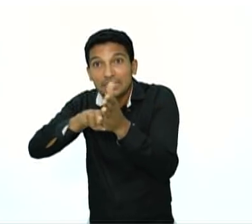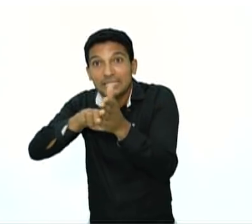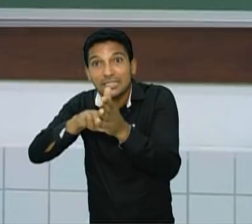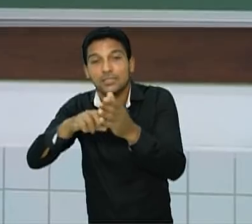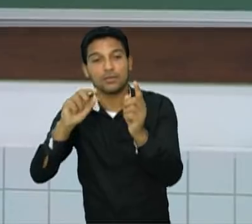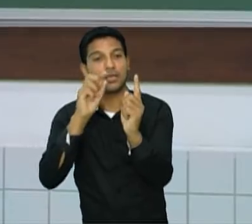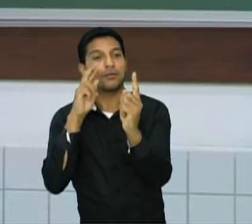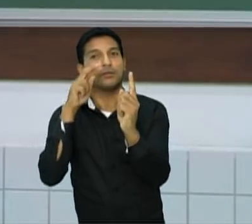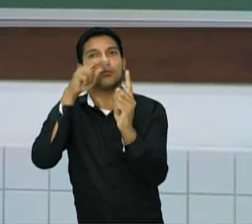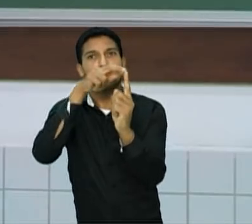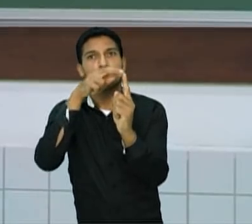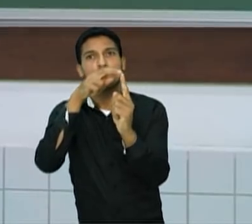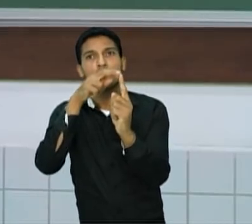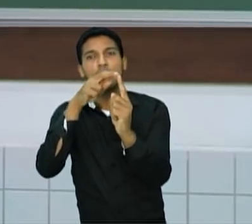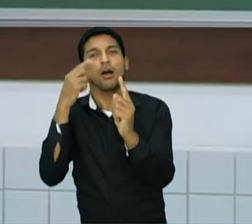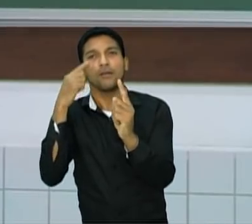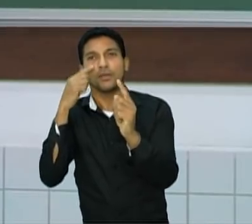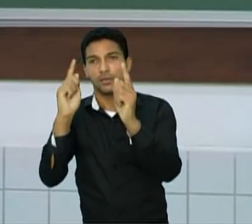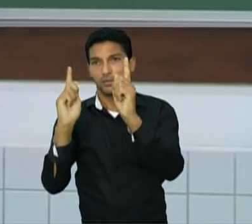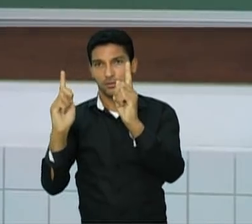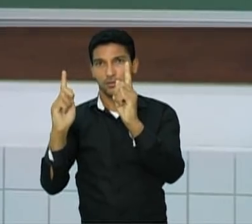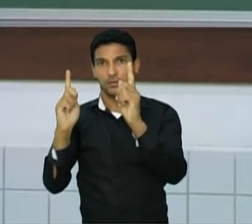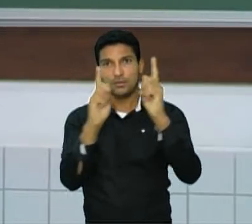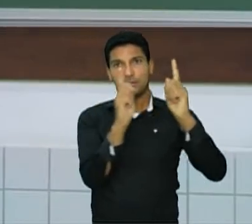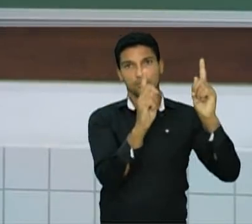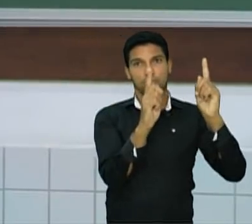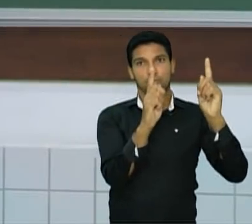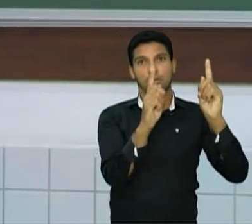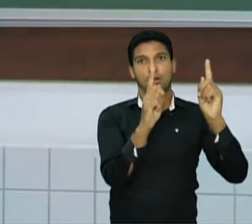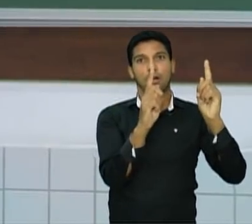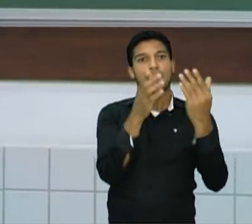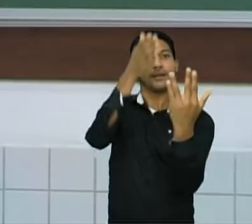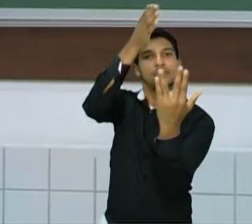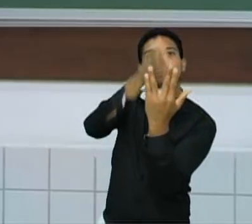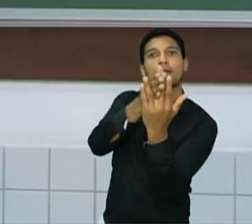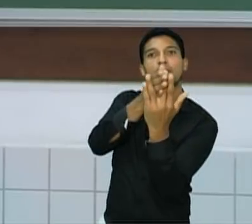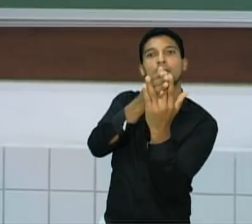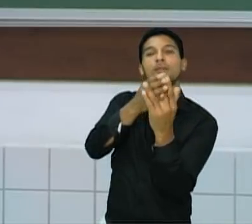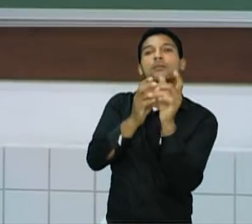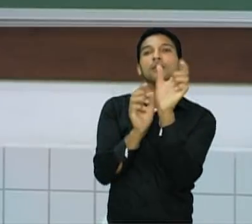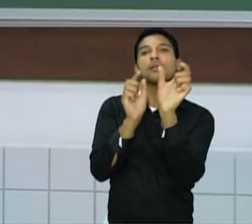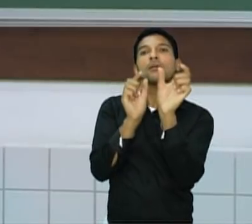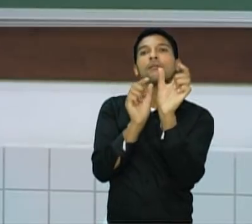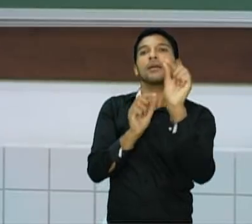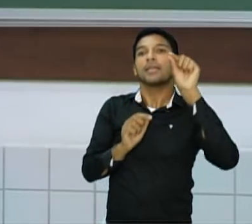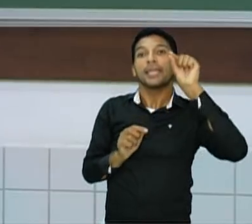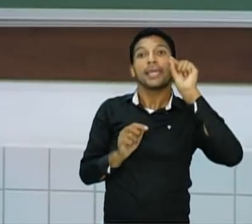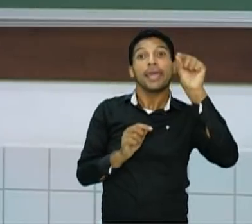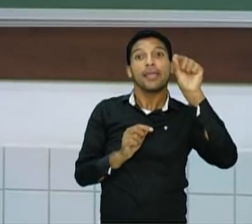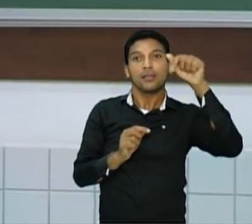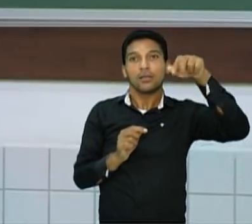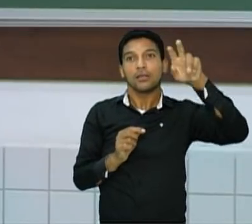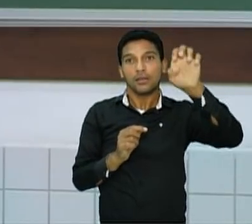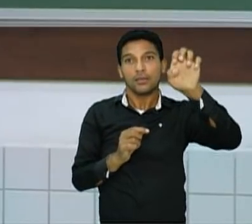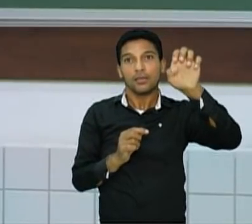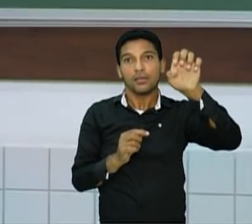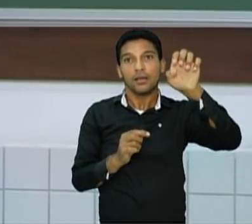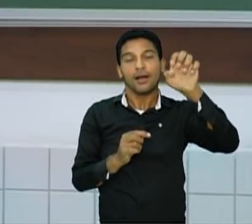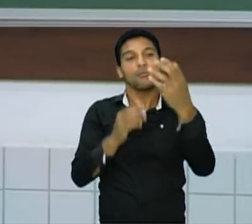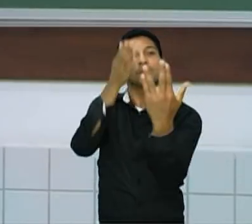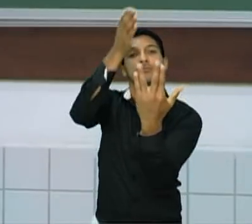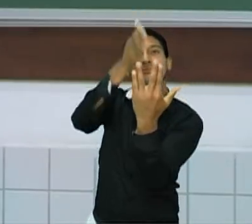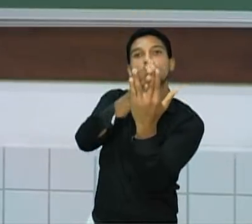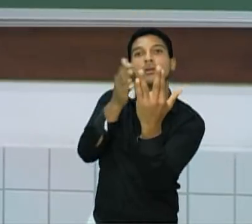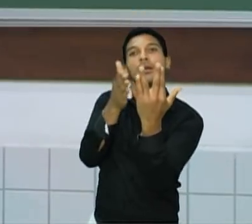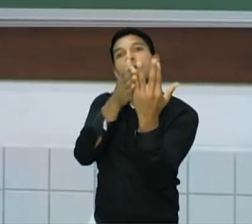que separa uma da outra? A palavrinha que é ali, está estabelecido para